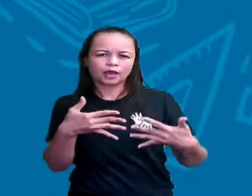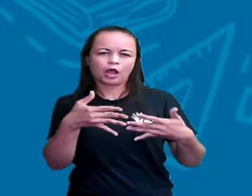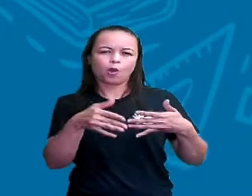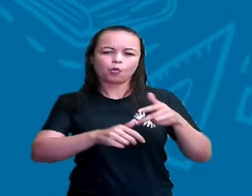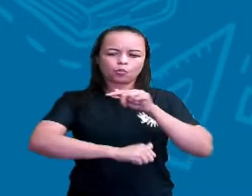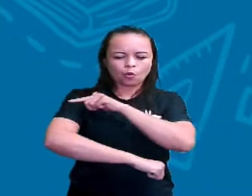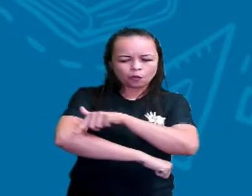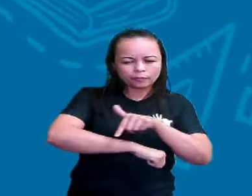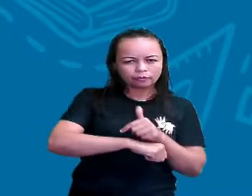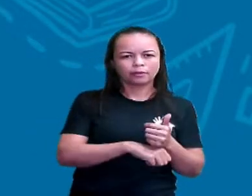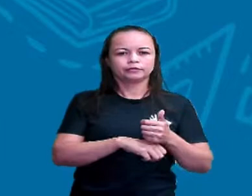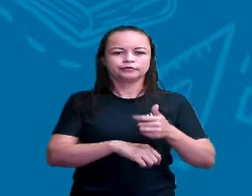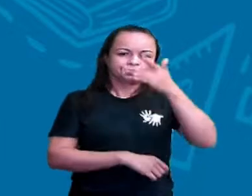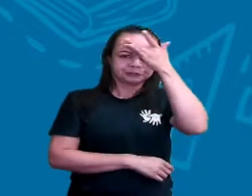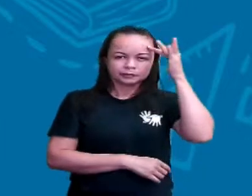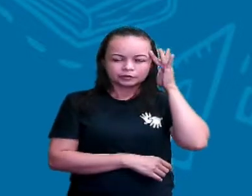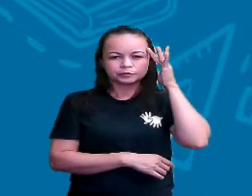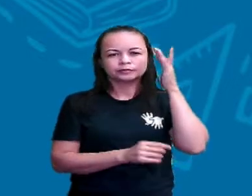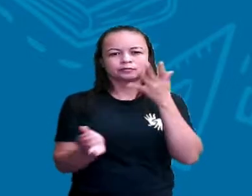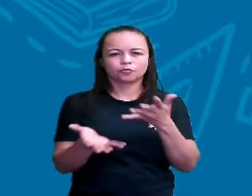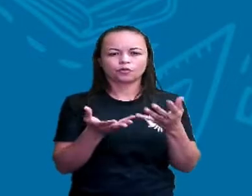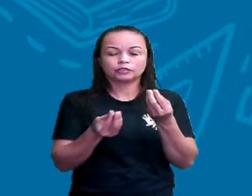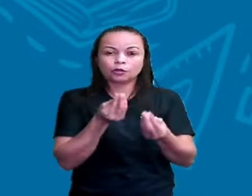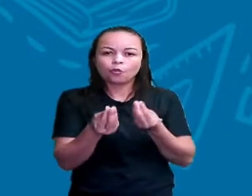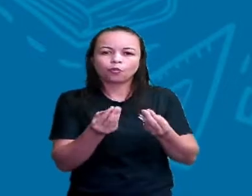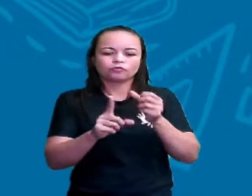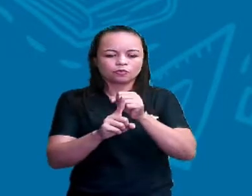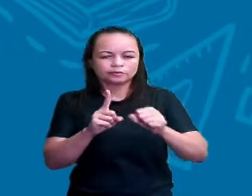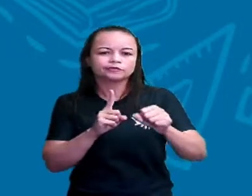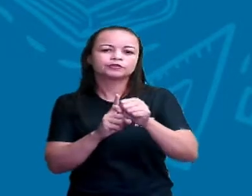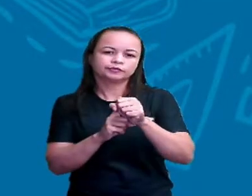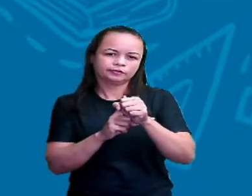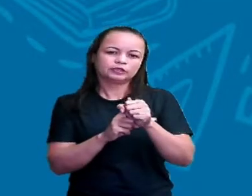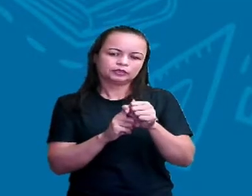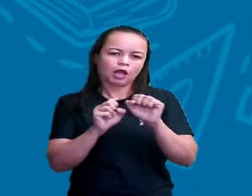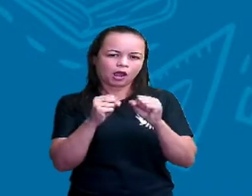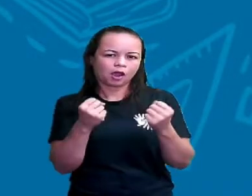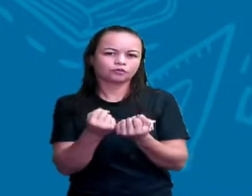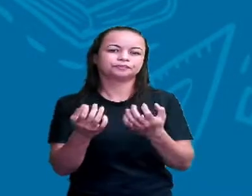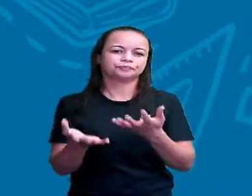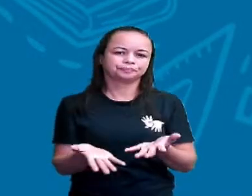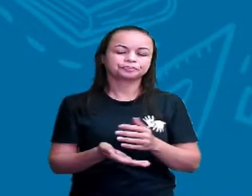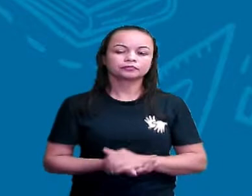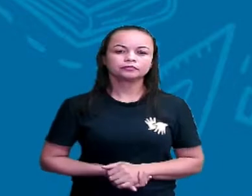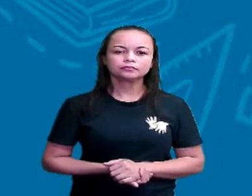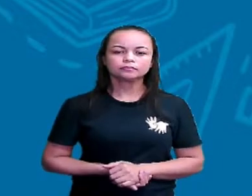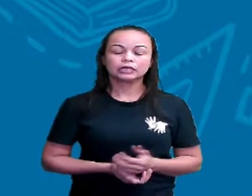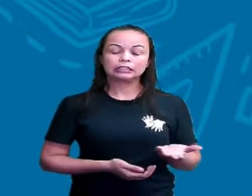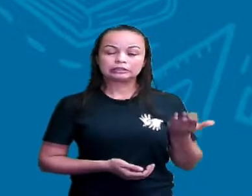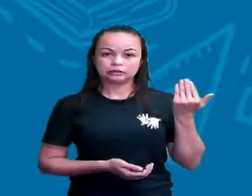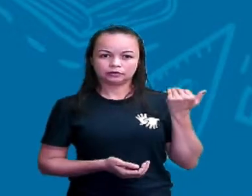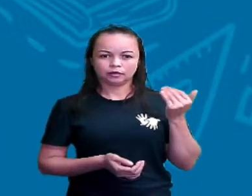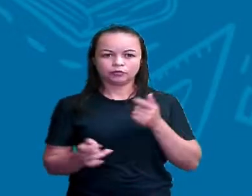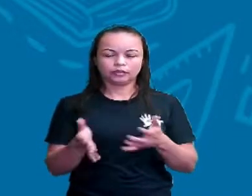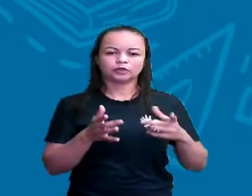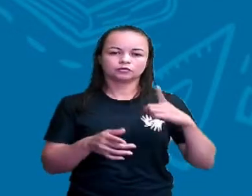o Estado, organizar inclusive o formato social, né, as questões da sociedade nessa época. Então, a gente tem a